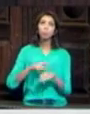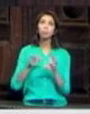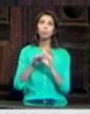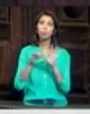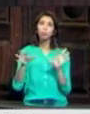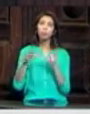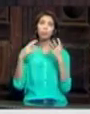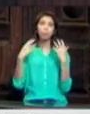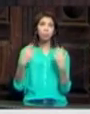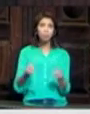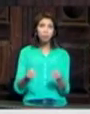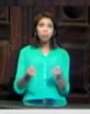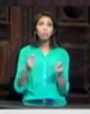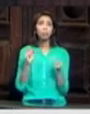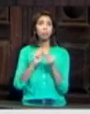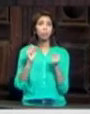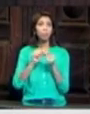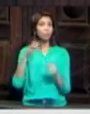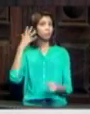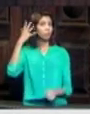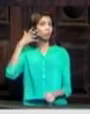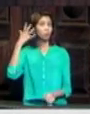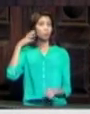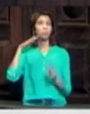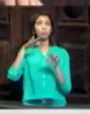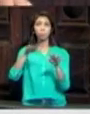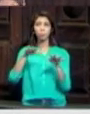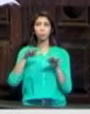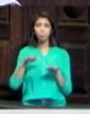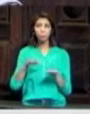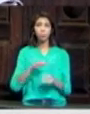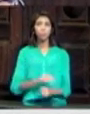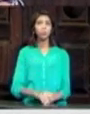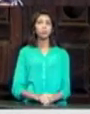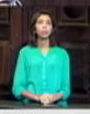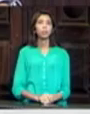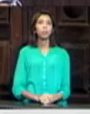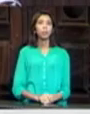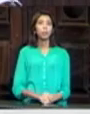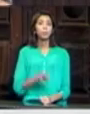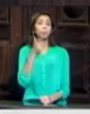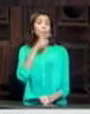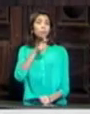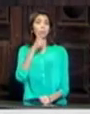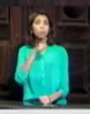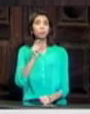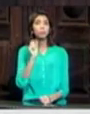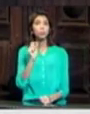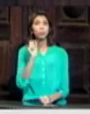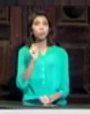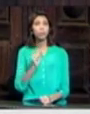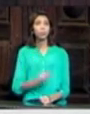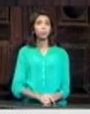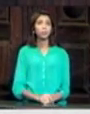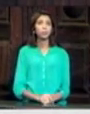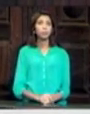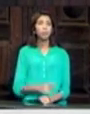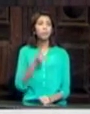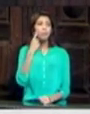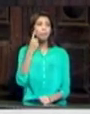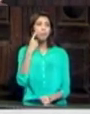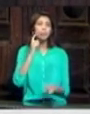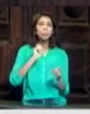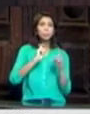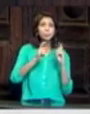autorizar a realização de audiência pública para que possamos fazer um debate